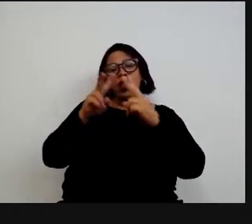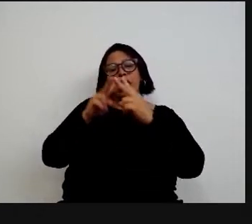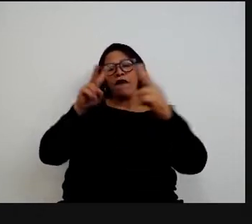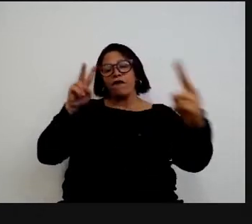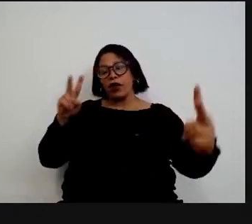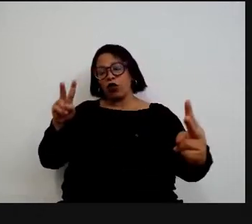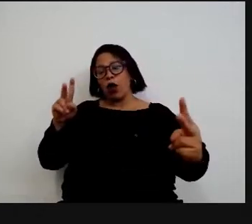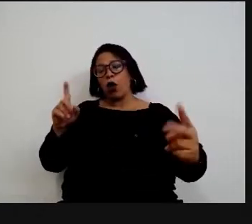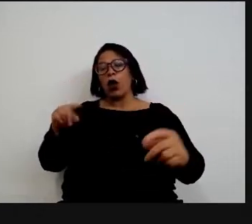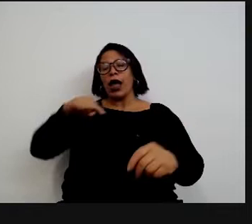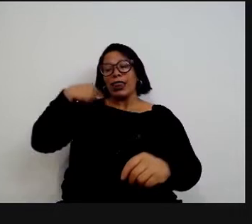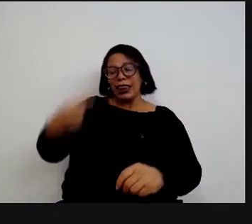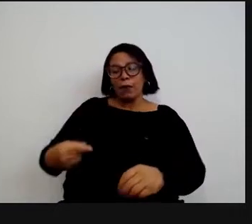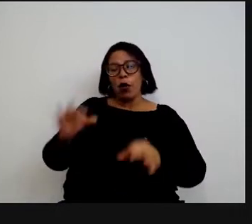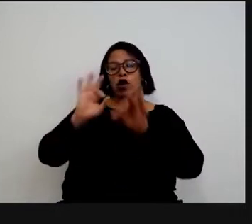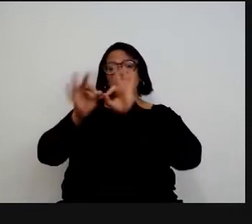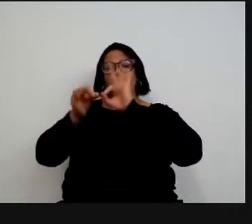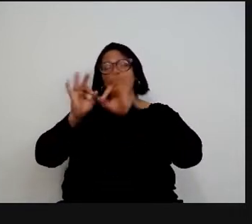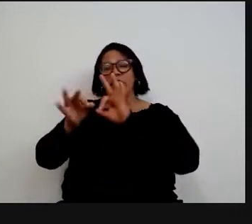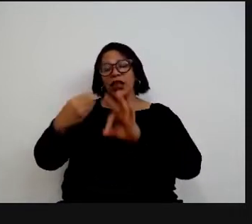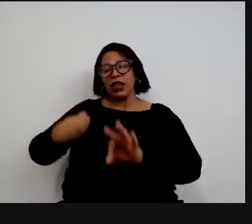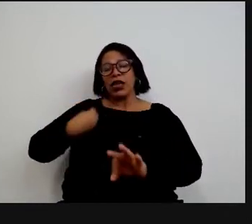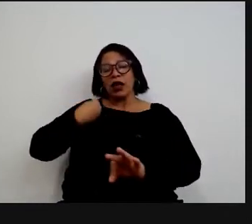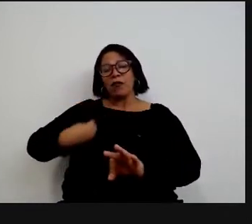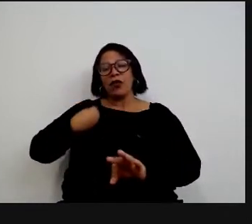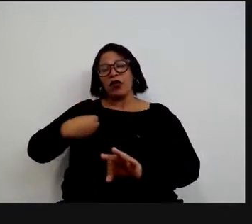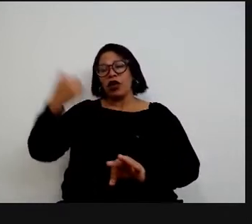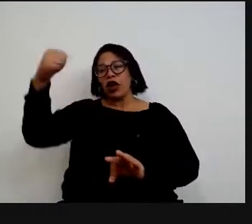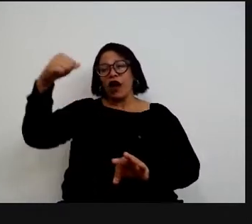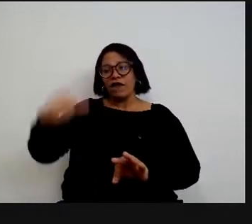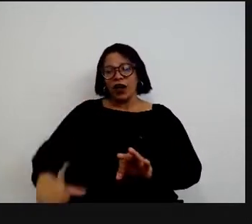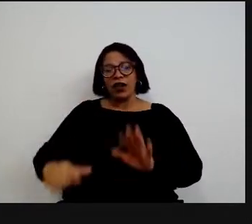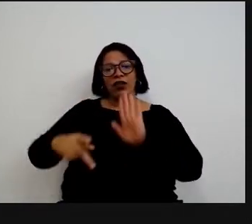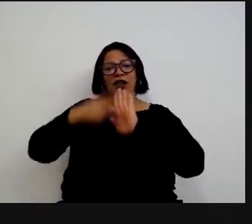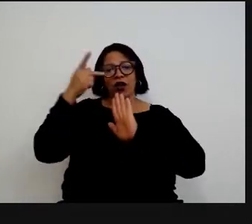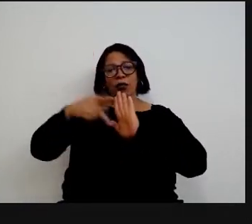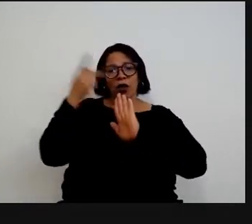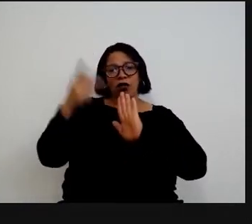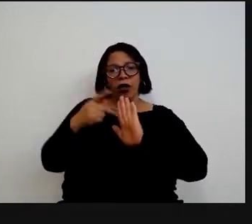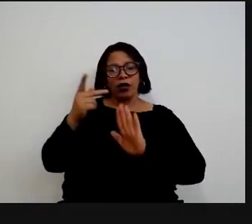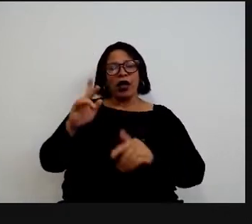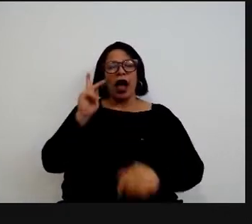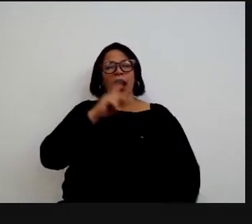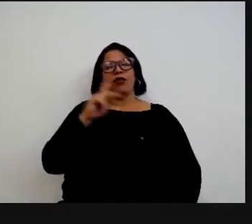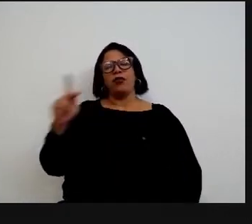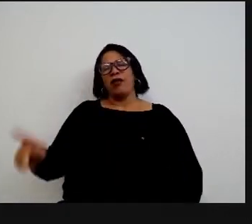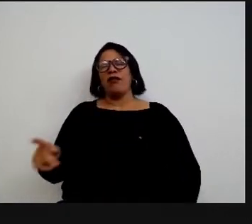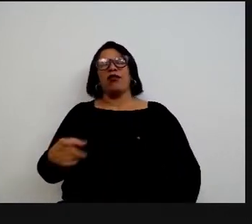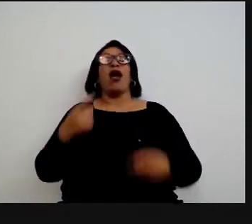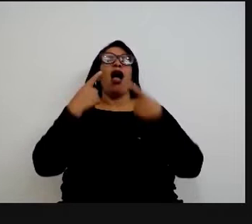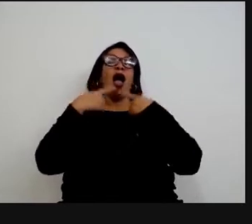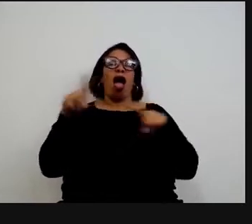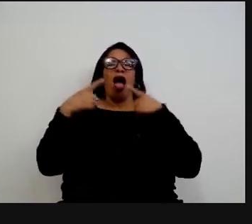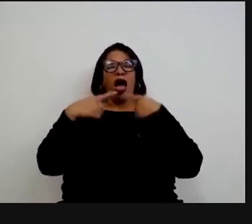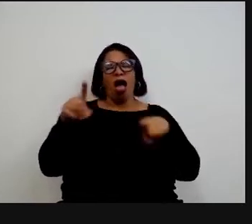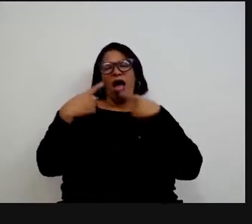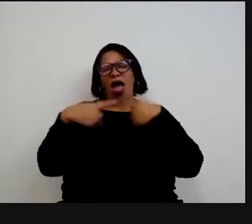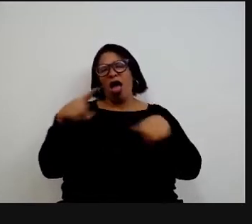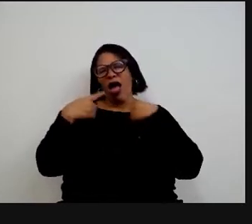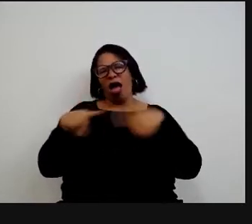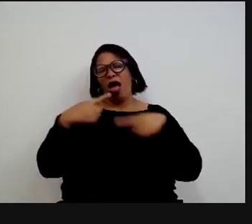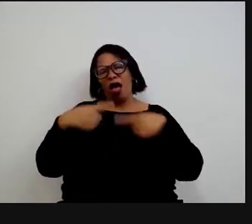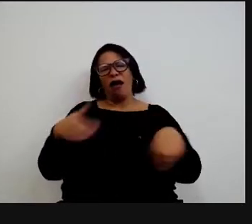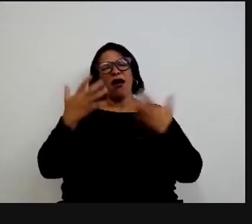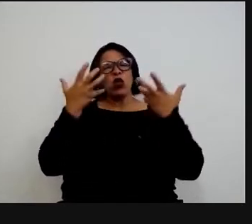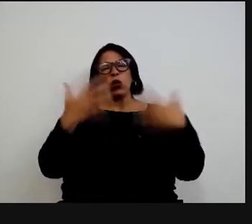distância e vir para o presencial fazer oficinas de avaliação de projetos. Né? E os professores sempre muito frustrados